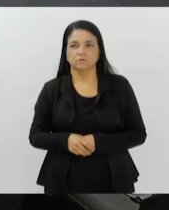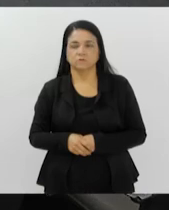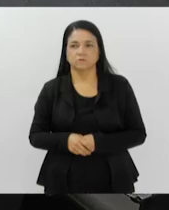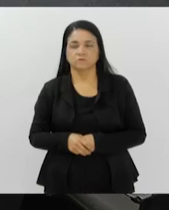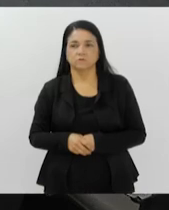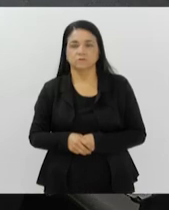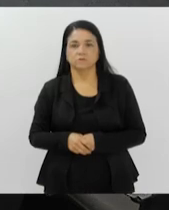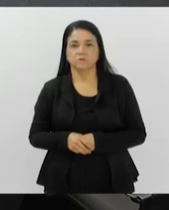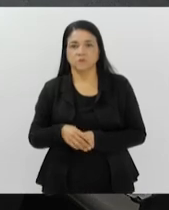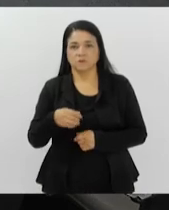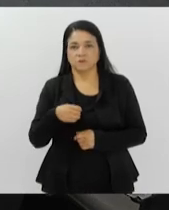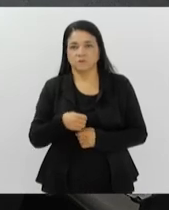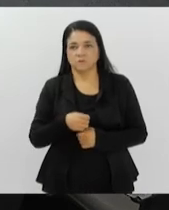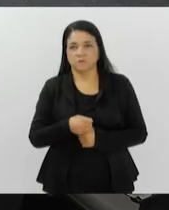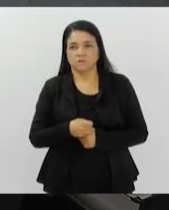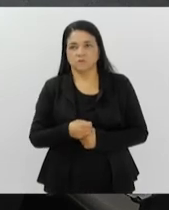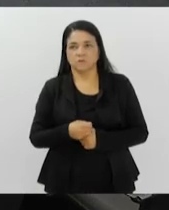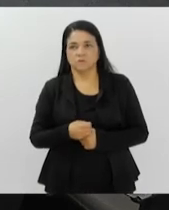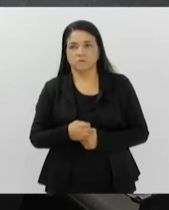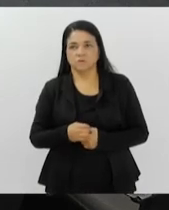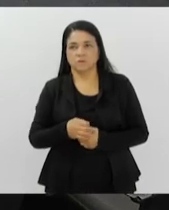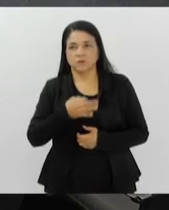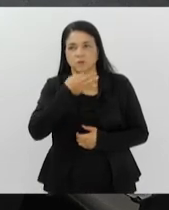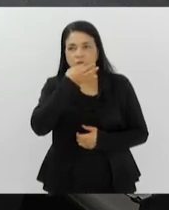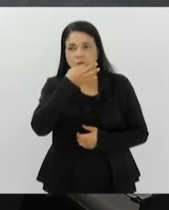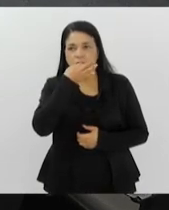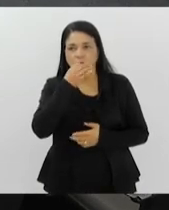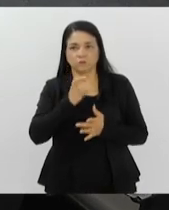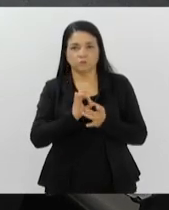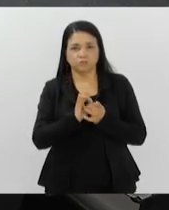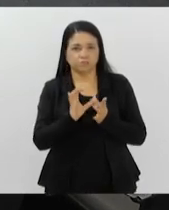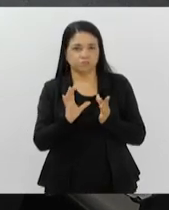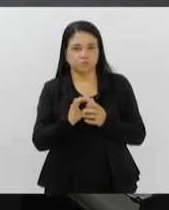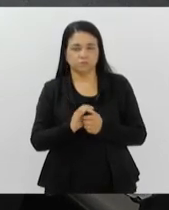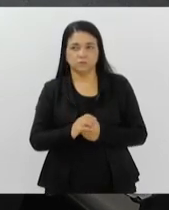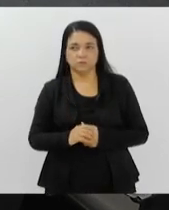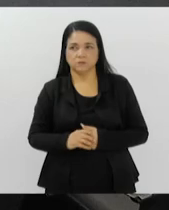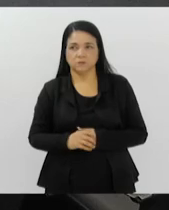Está aberto. Estão todos os microfones